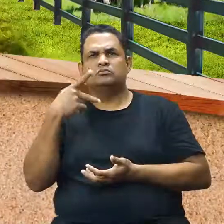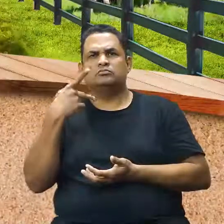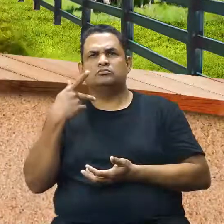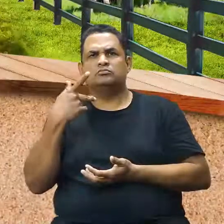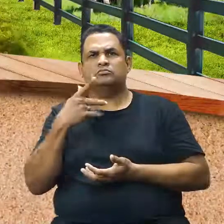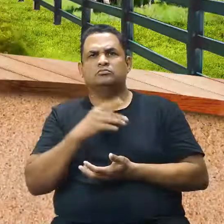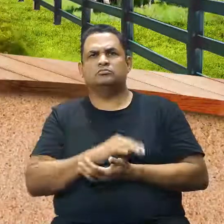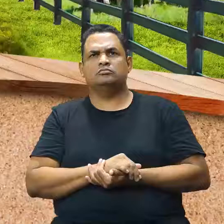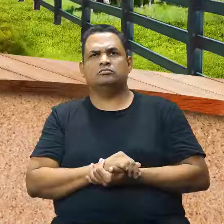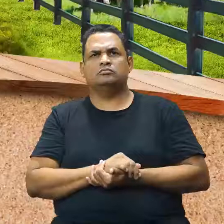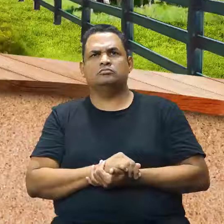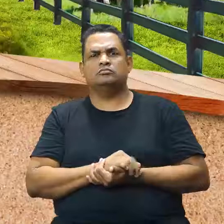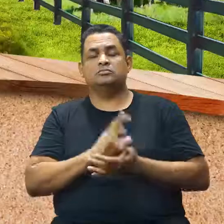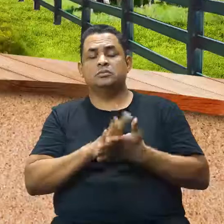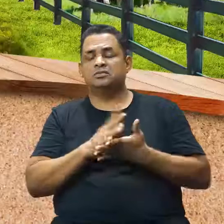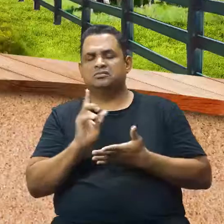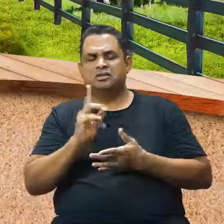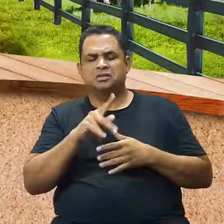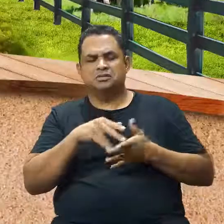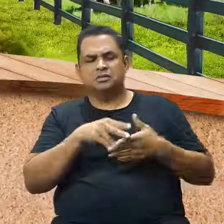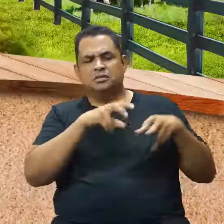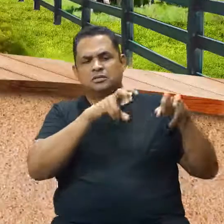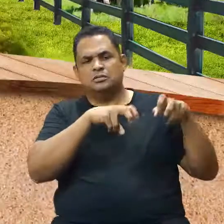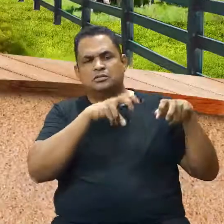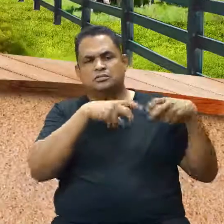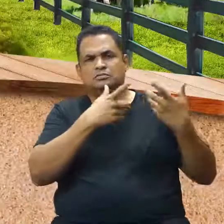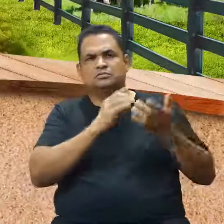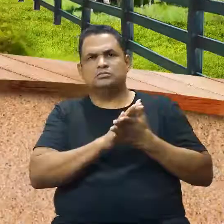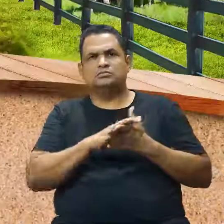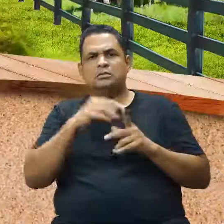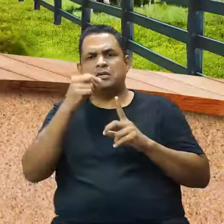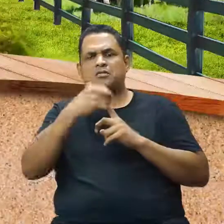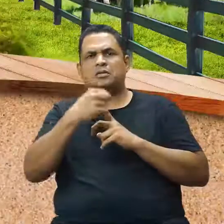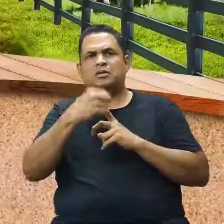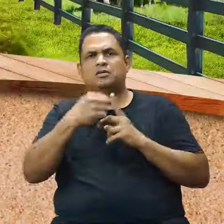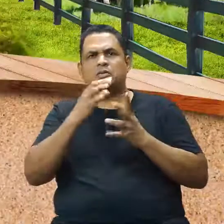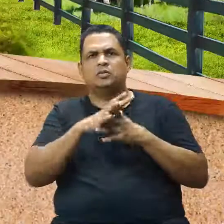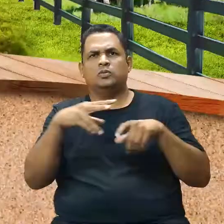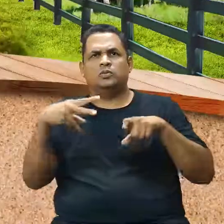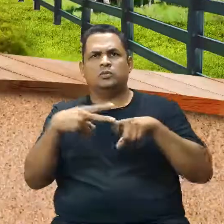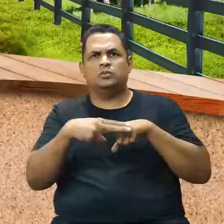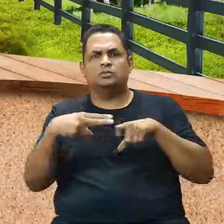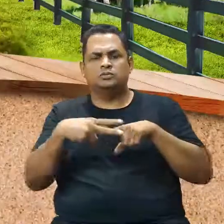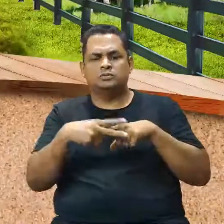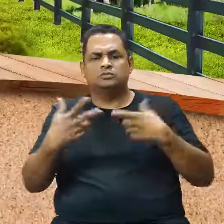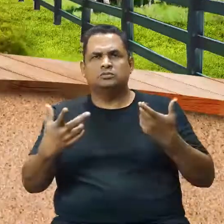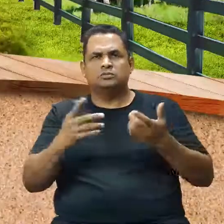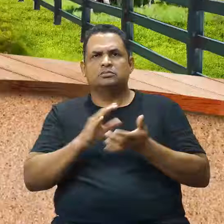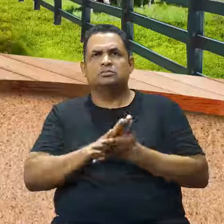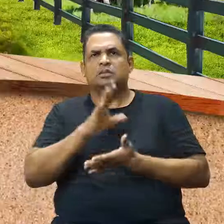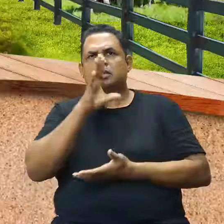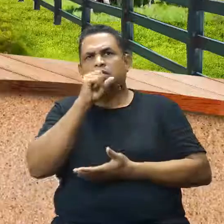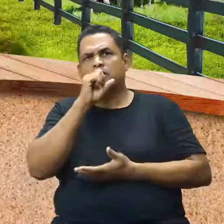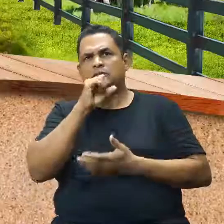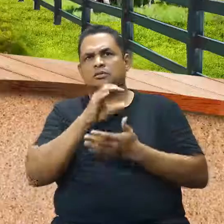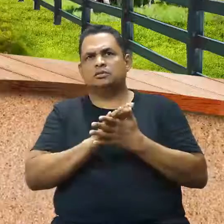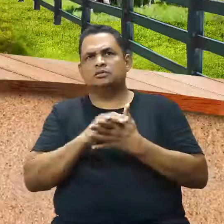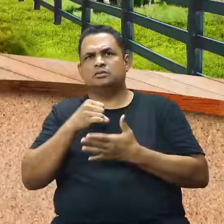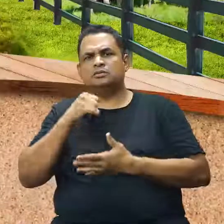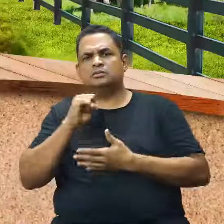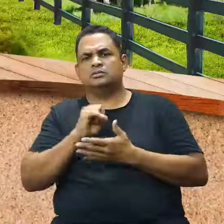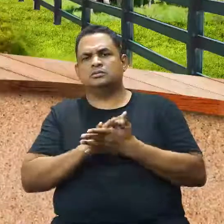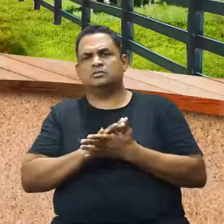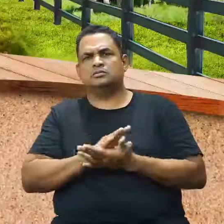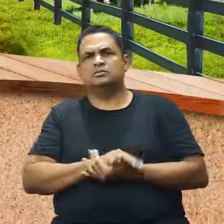da parte agrícola. Banana produzir banana, cupuaçu produzir o cupuaçu, laranja, citros